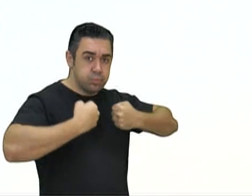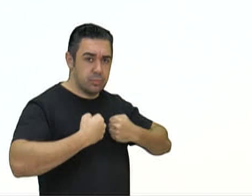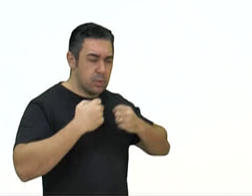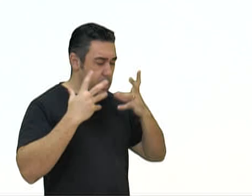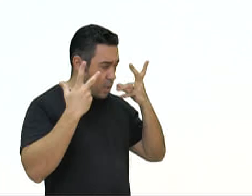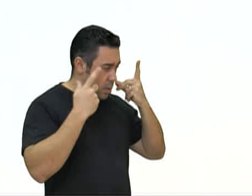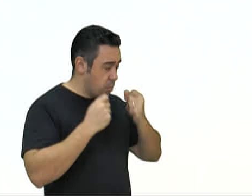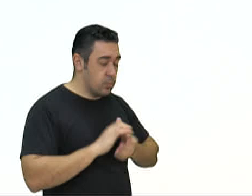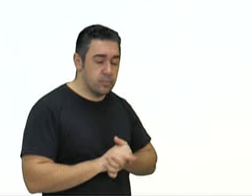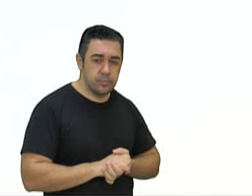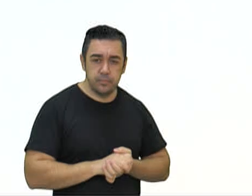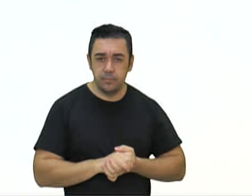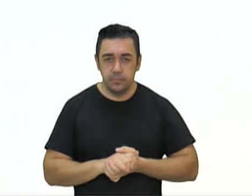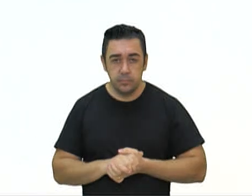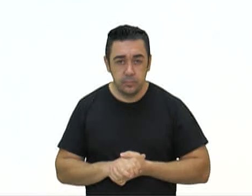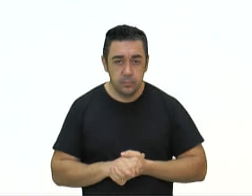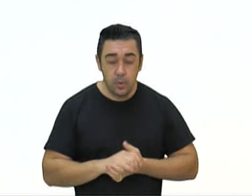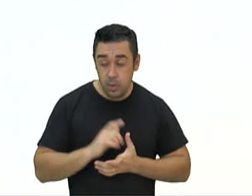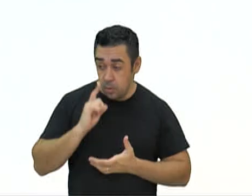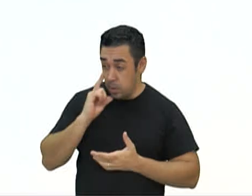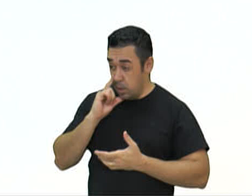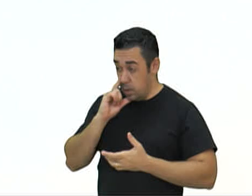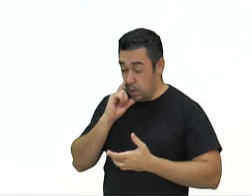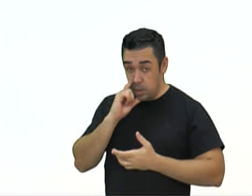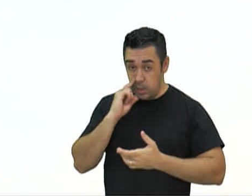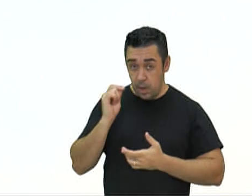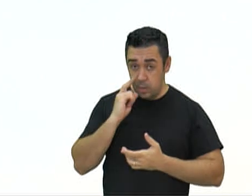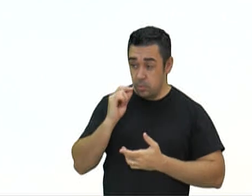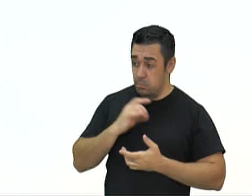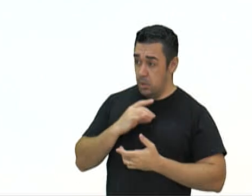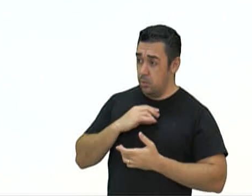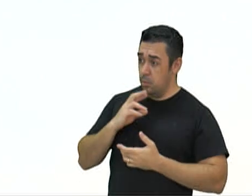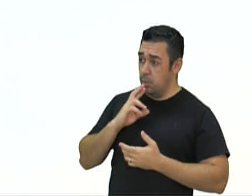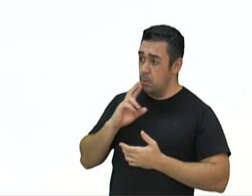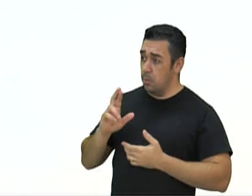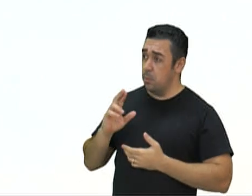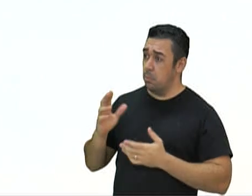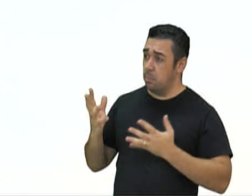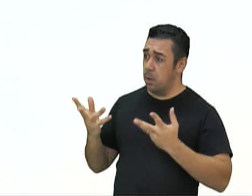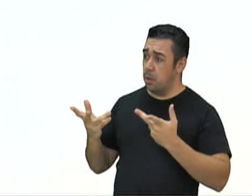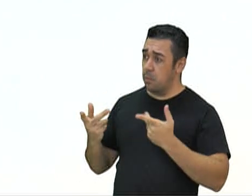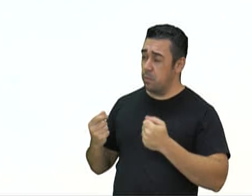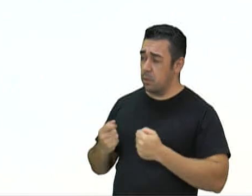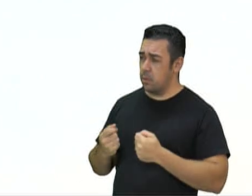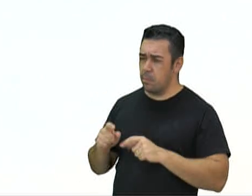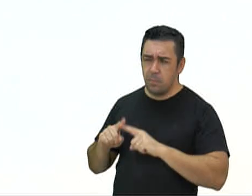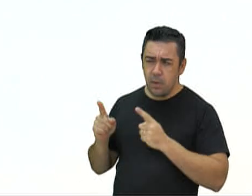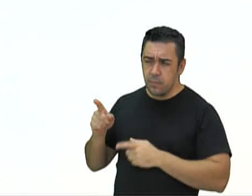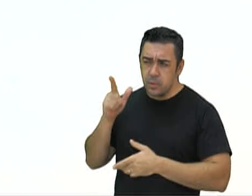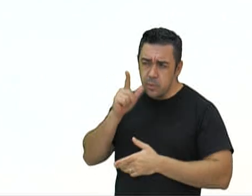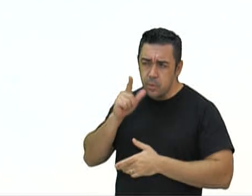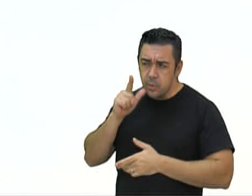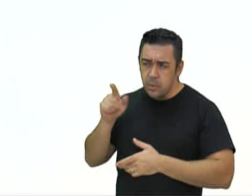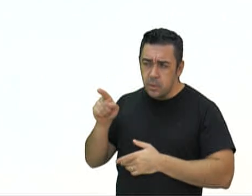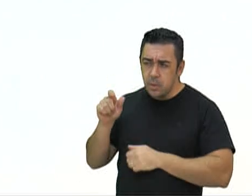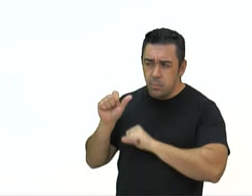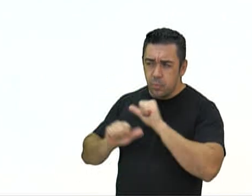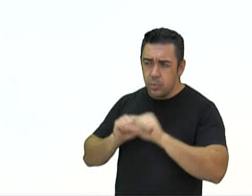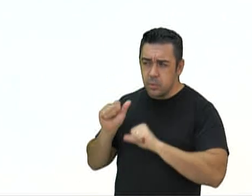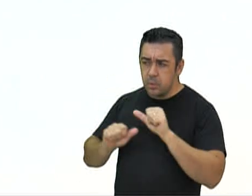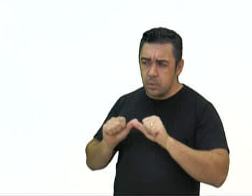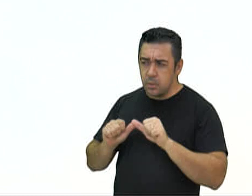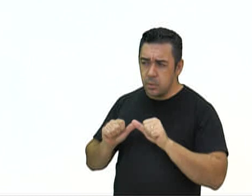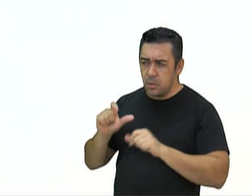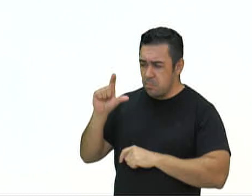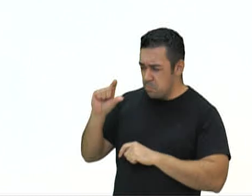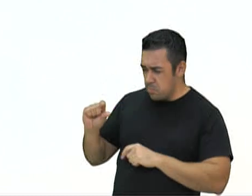O gato, cheio de medo, responde: "Que maravilha! Mas será que conseguiríeis transformar-vos